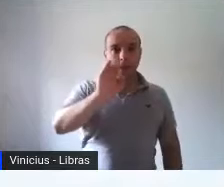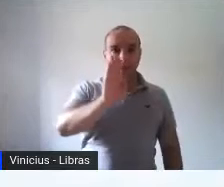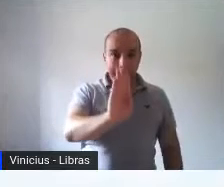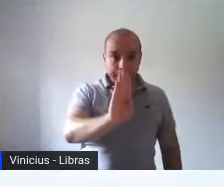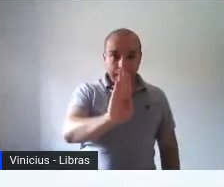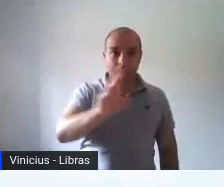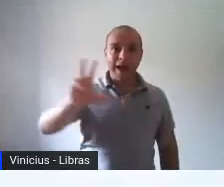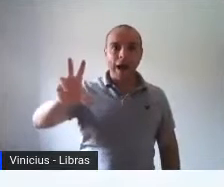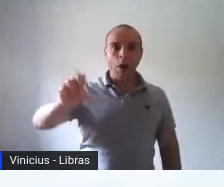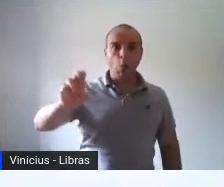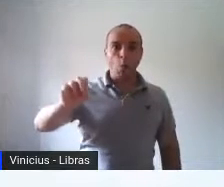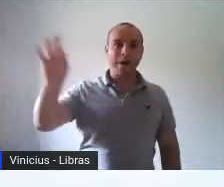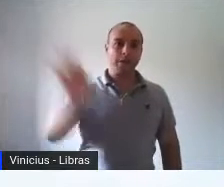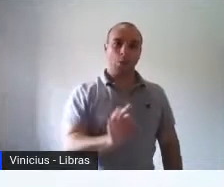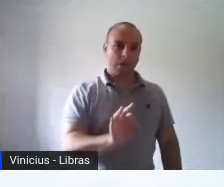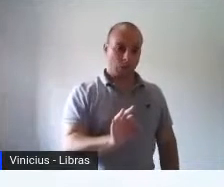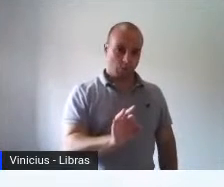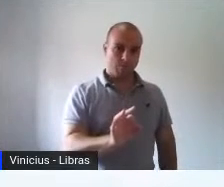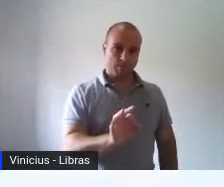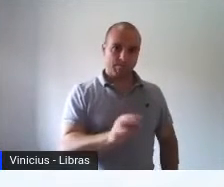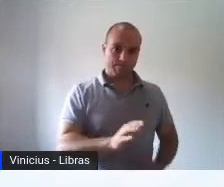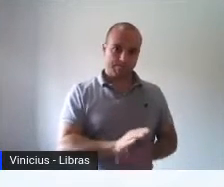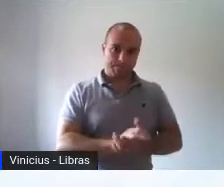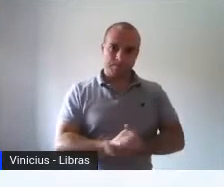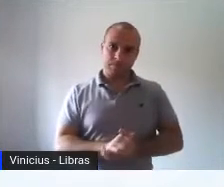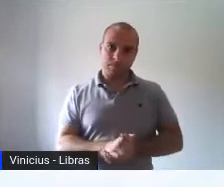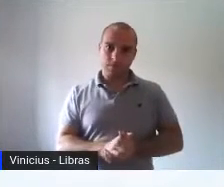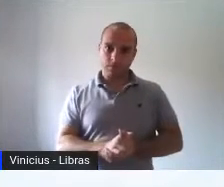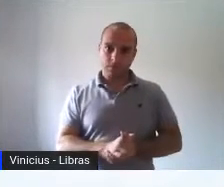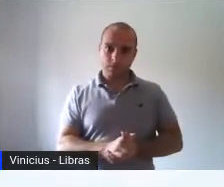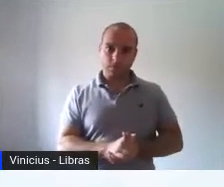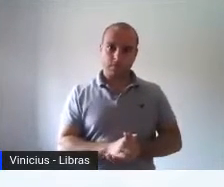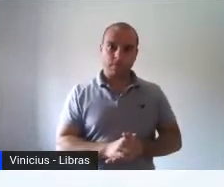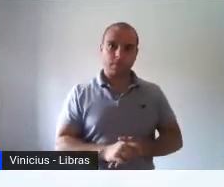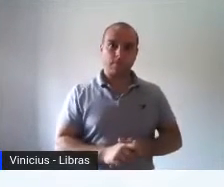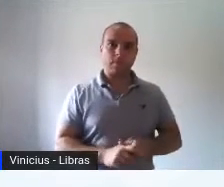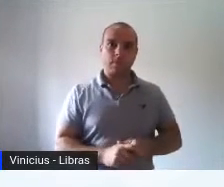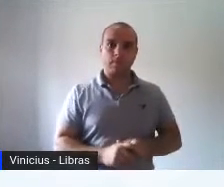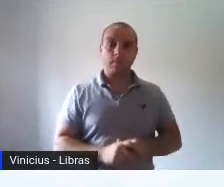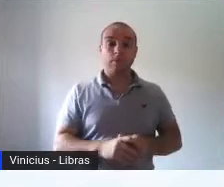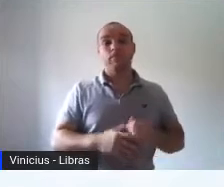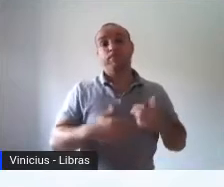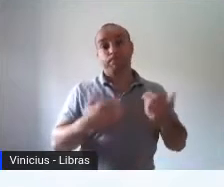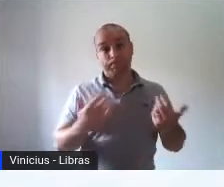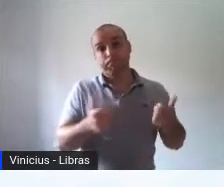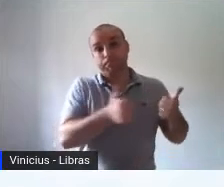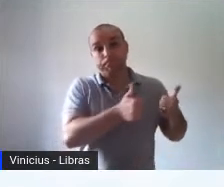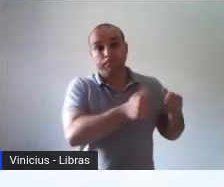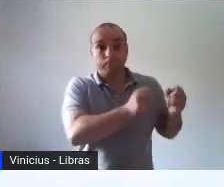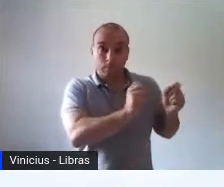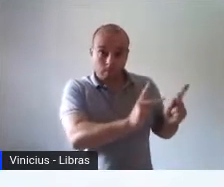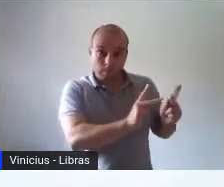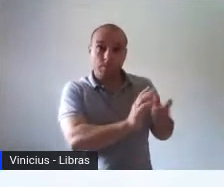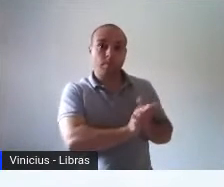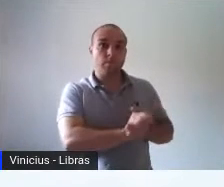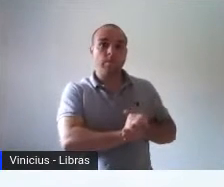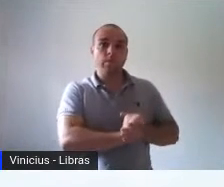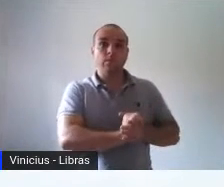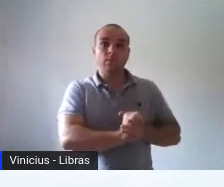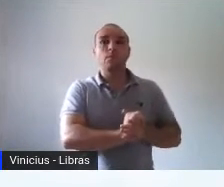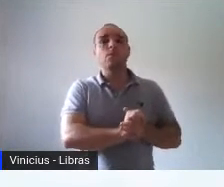meio tempo, o IBGE reviu essa questão do PIB. Né, o crescimento de 1,10 passou a ser